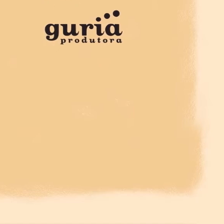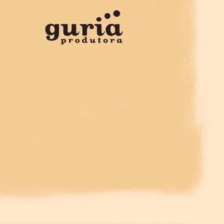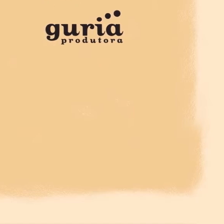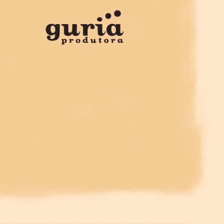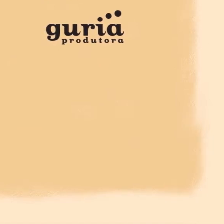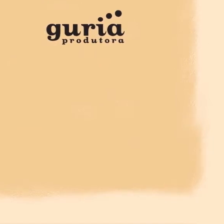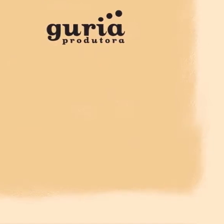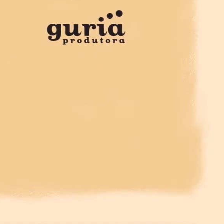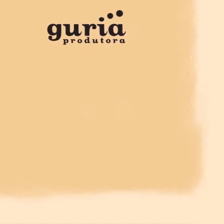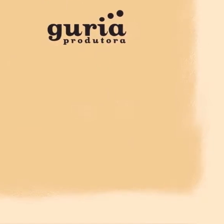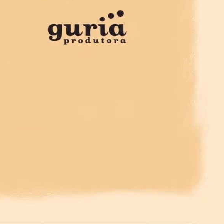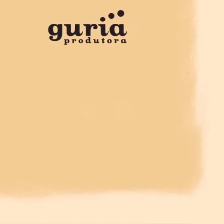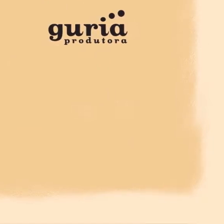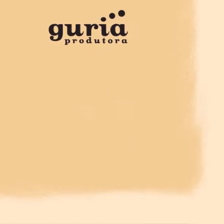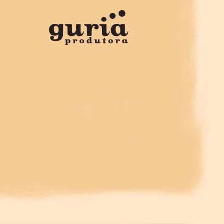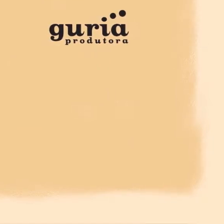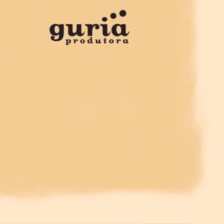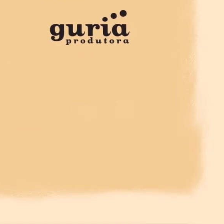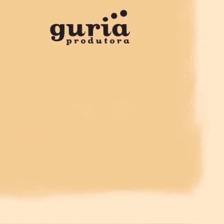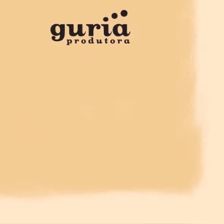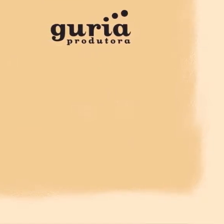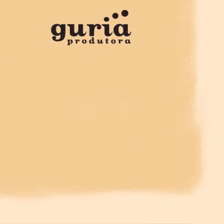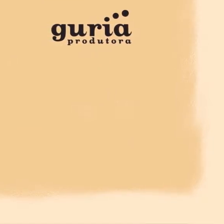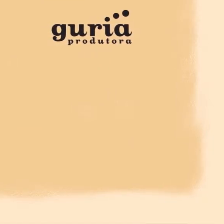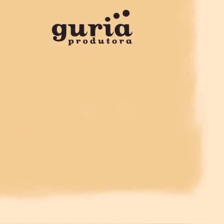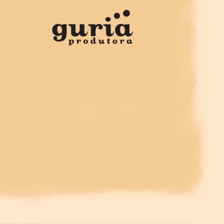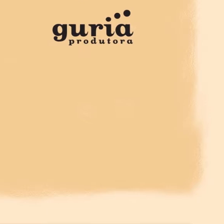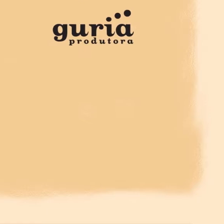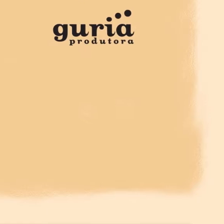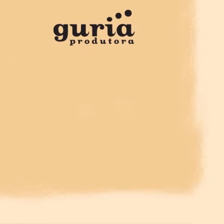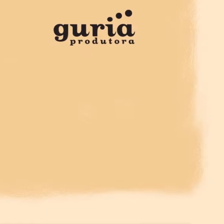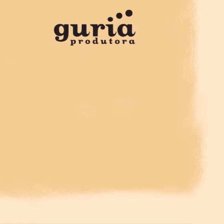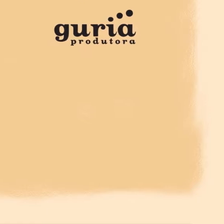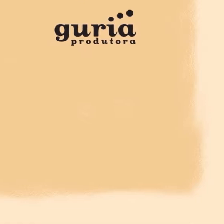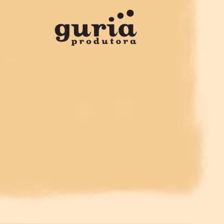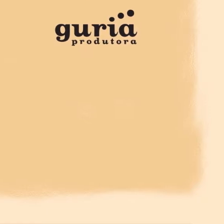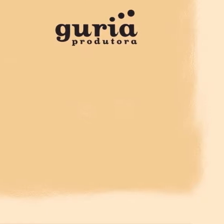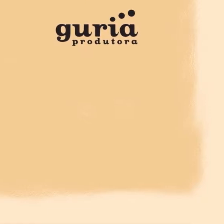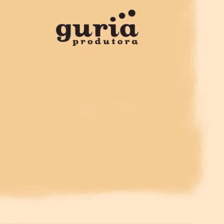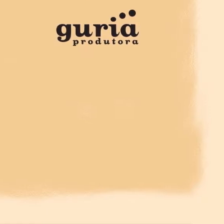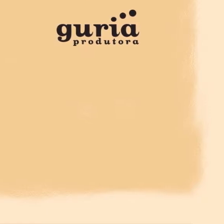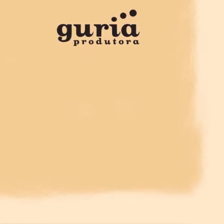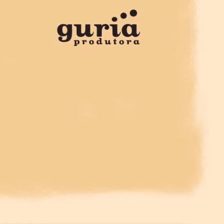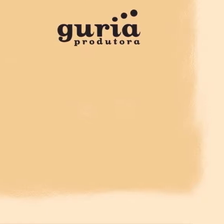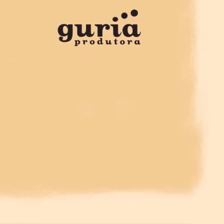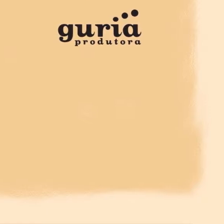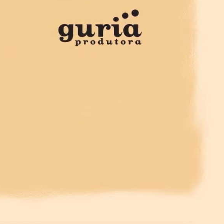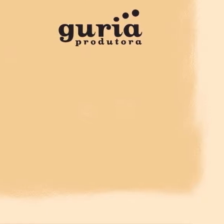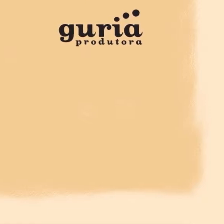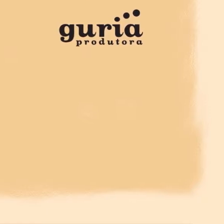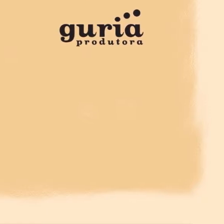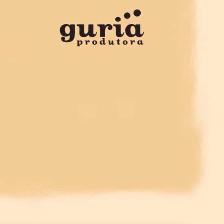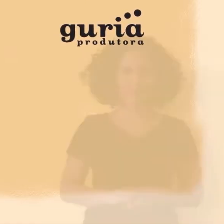Patrocínio Prefeitura do Natal, Programa de Djalma Maranhão e Unimed Natal. Realização Guria Produtora. Uma mulher branca de cabelos lisos e